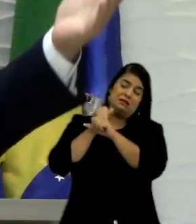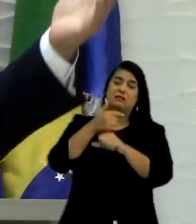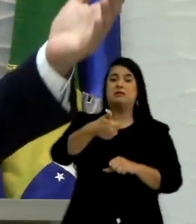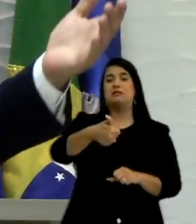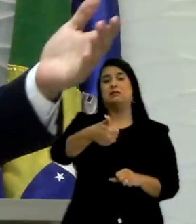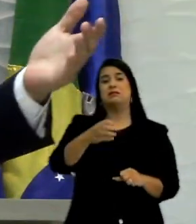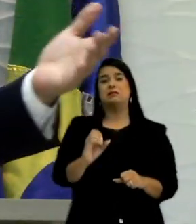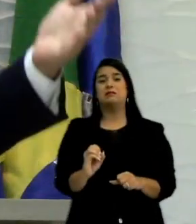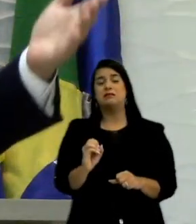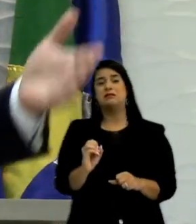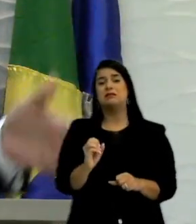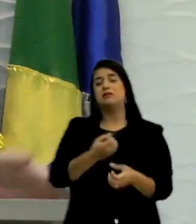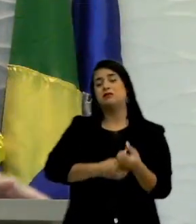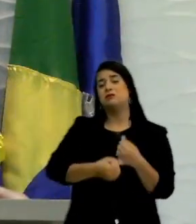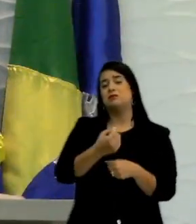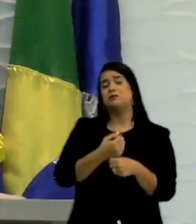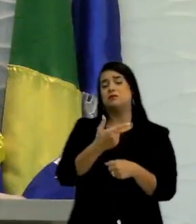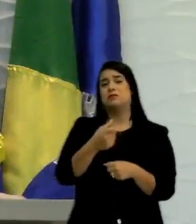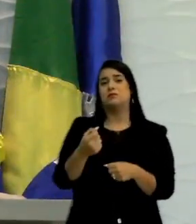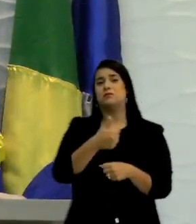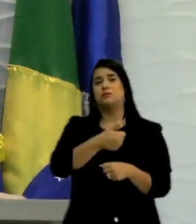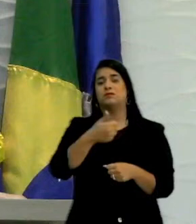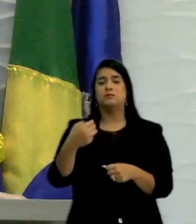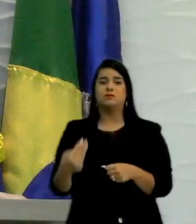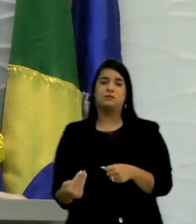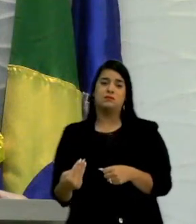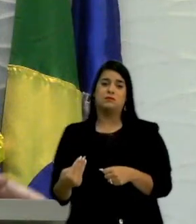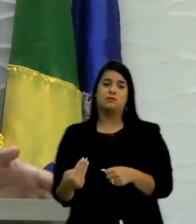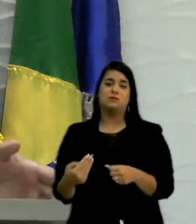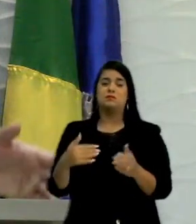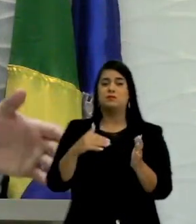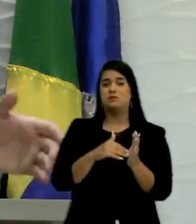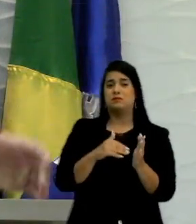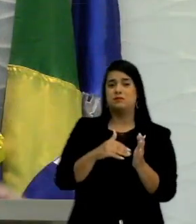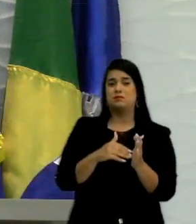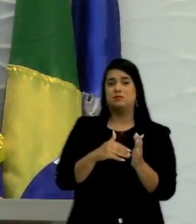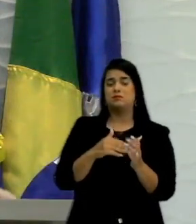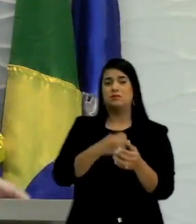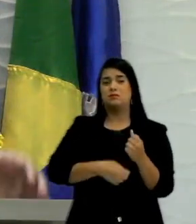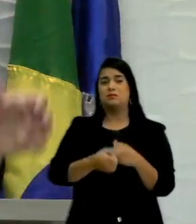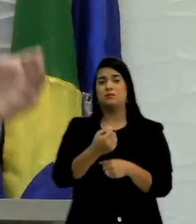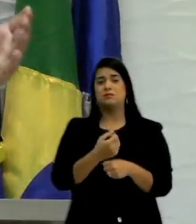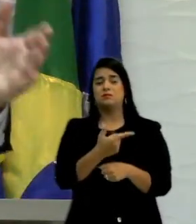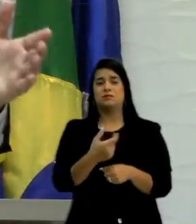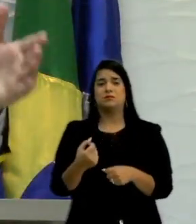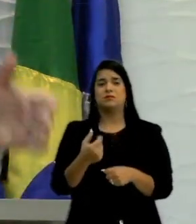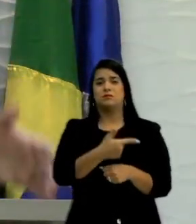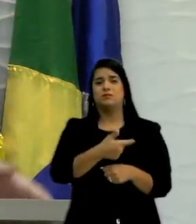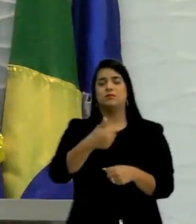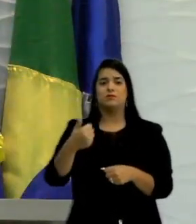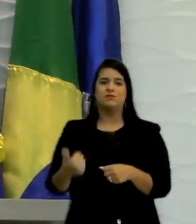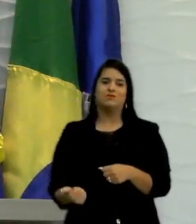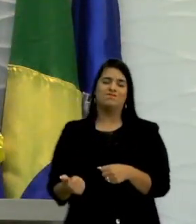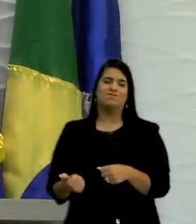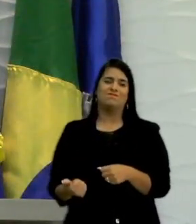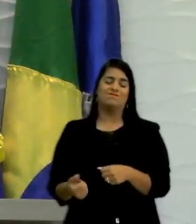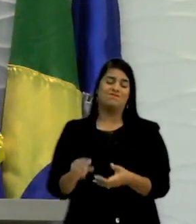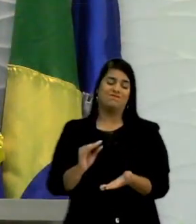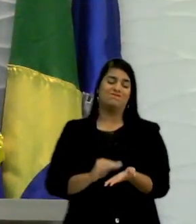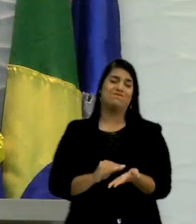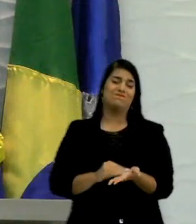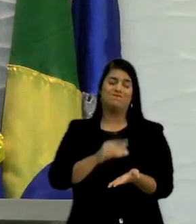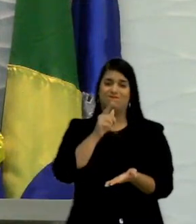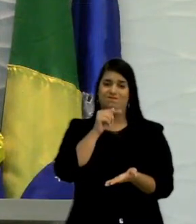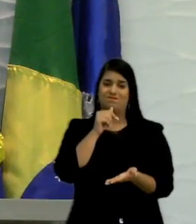desde 2013 que a gente fala da Compesa. De 2013 até o ano de 2021, nós tivemos escassez de água